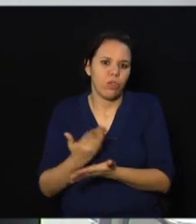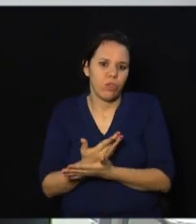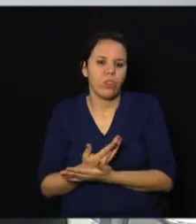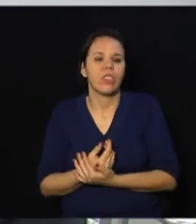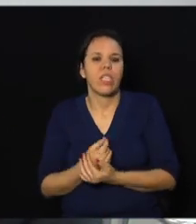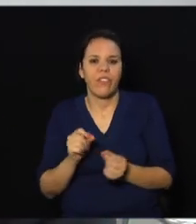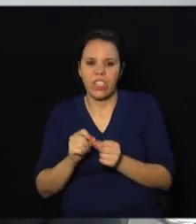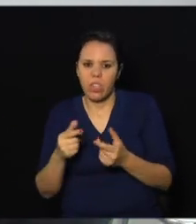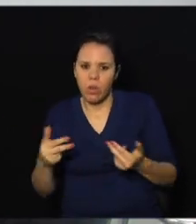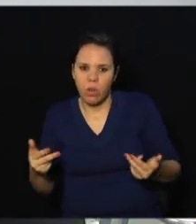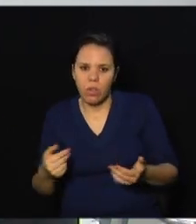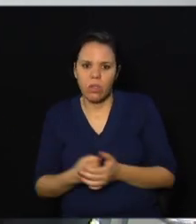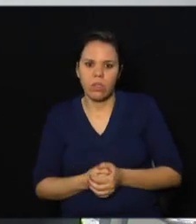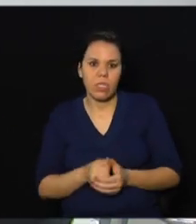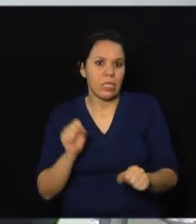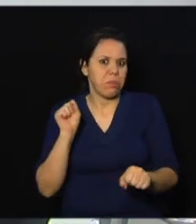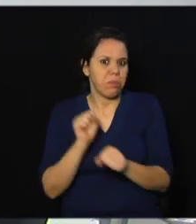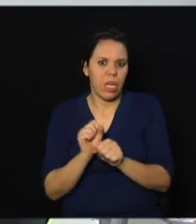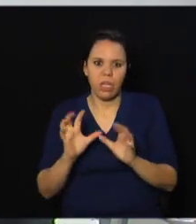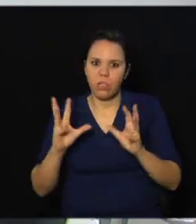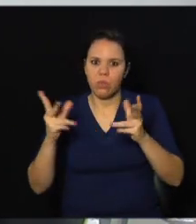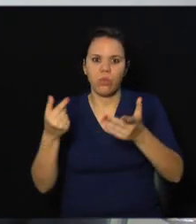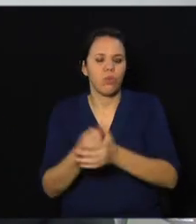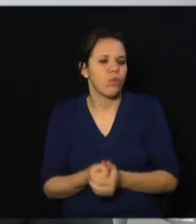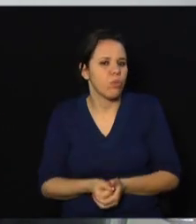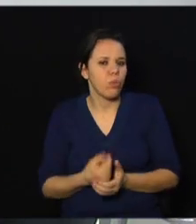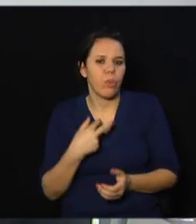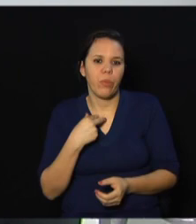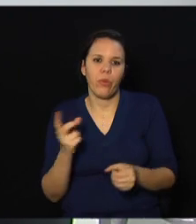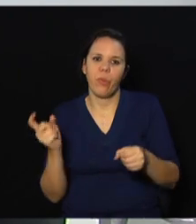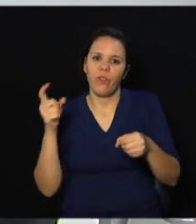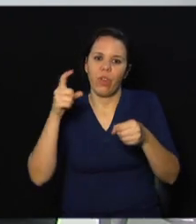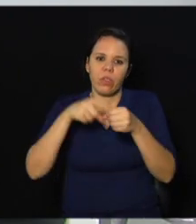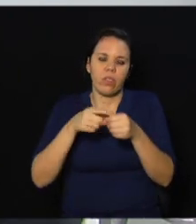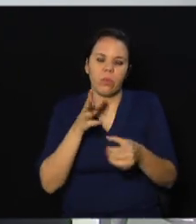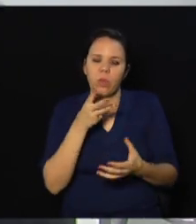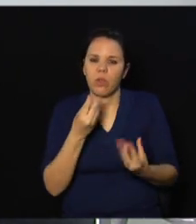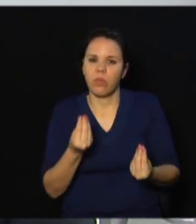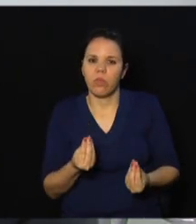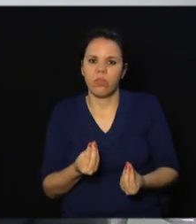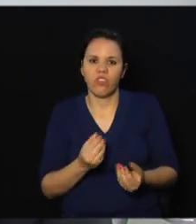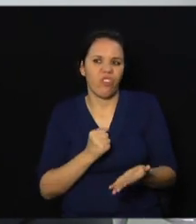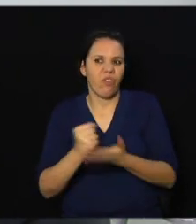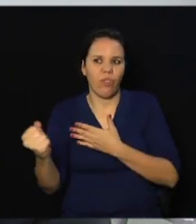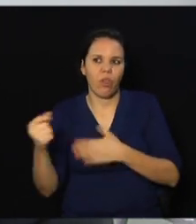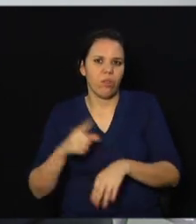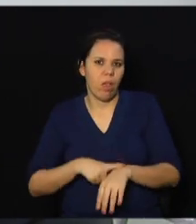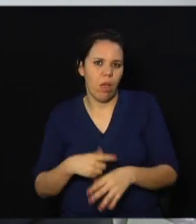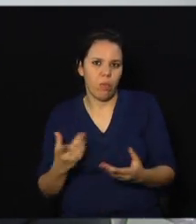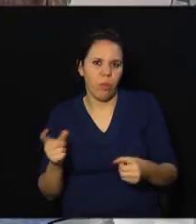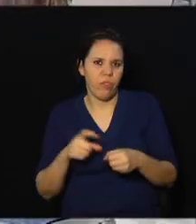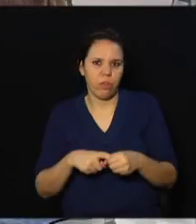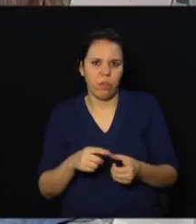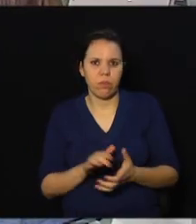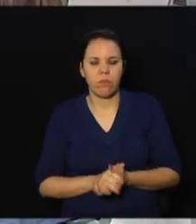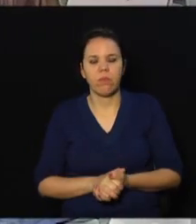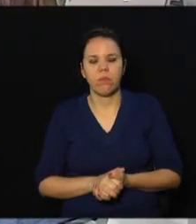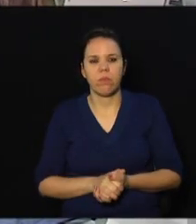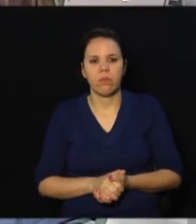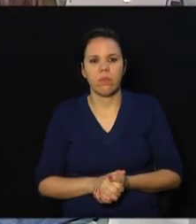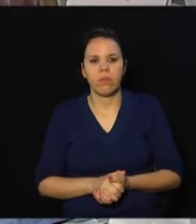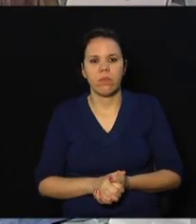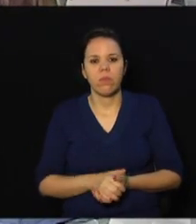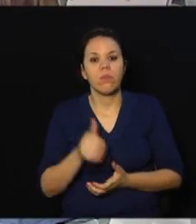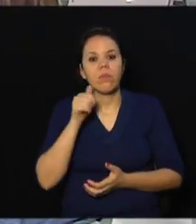fazendo alguma coisa, porque se para totalmente, para voltar depois demora muito e quando vê já foi o tempo que era para ter voltado. A Júlia